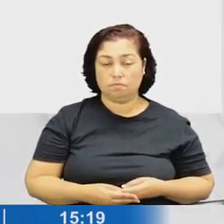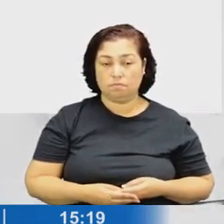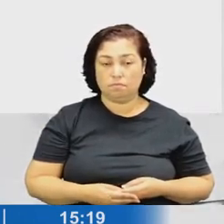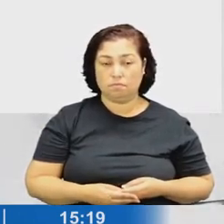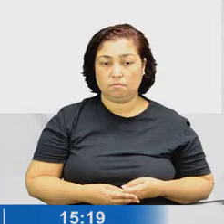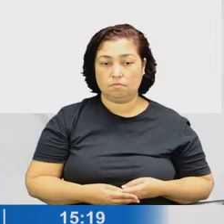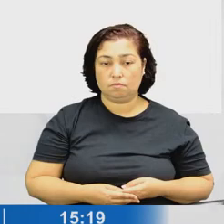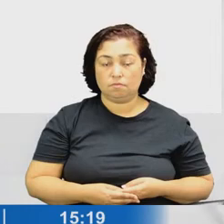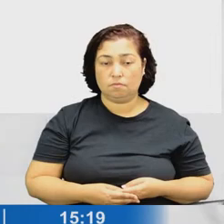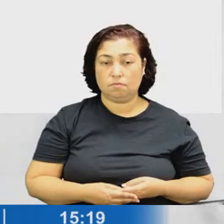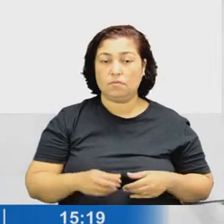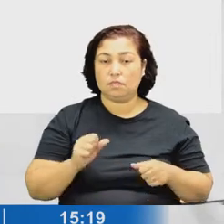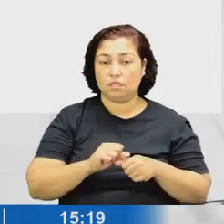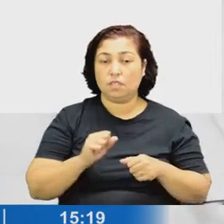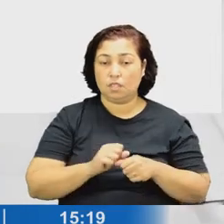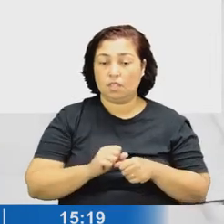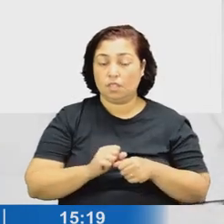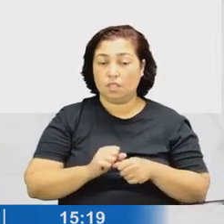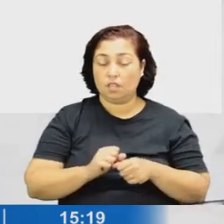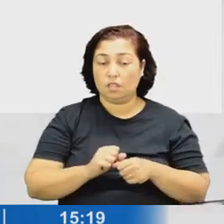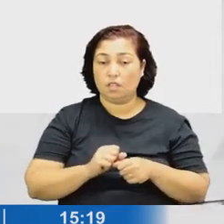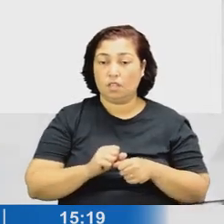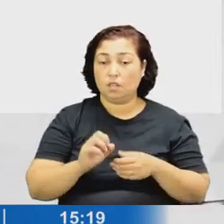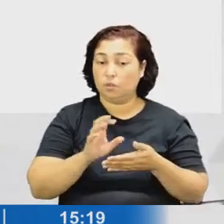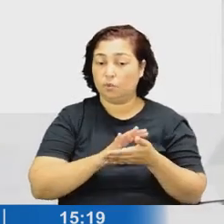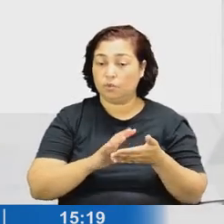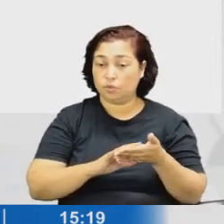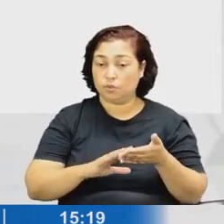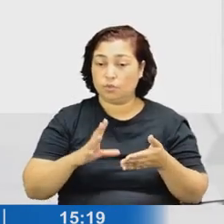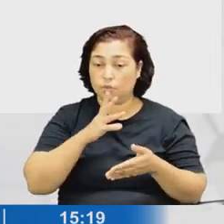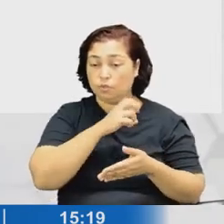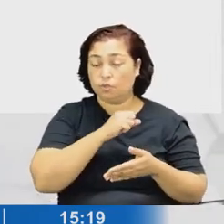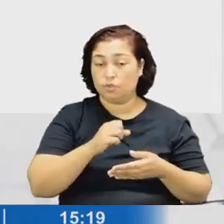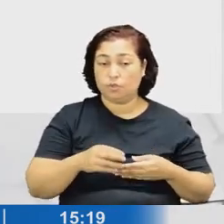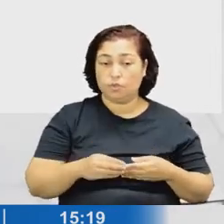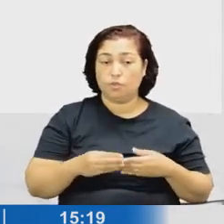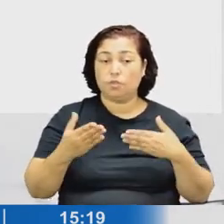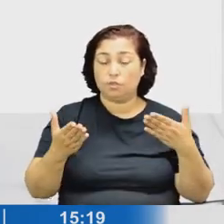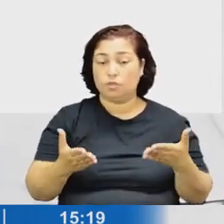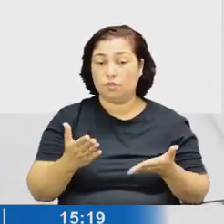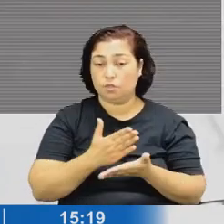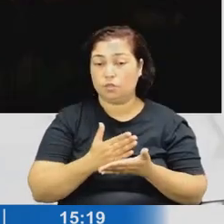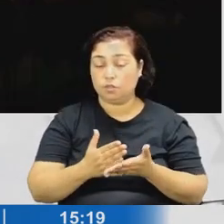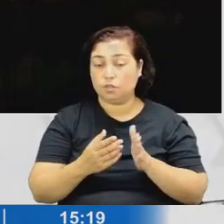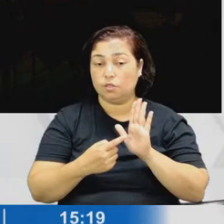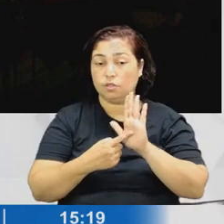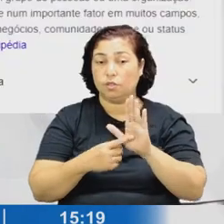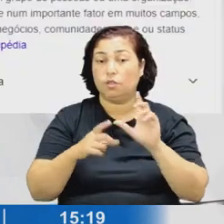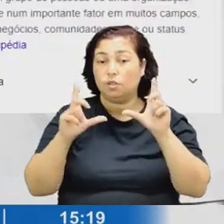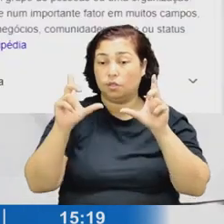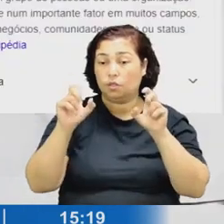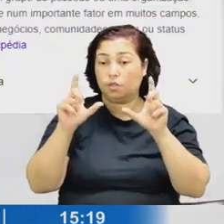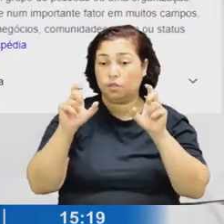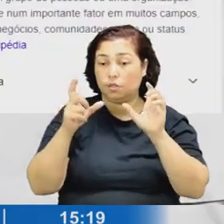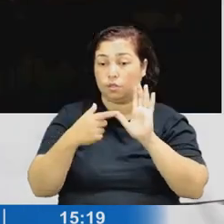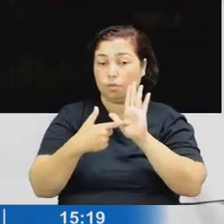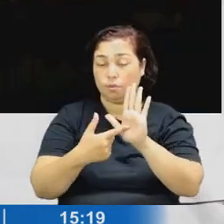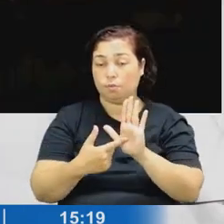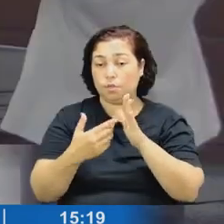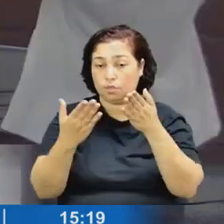Vamos fazer um exercício rapidinho e quando acabar a gente entra já na parte de imagem e reputação